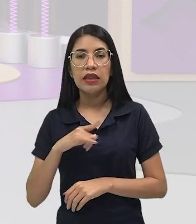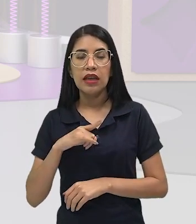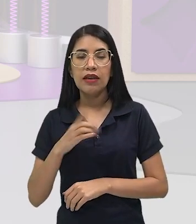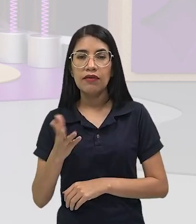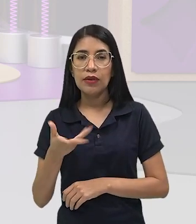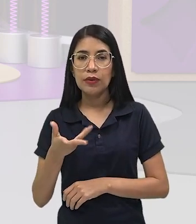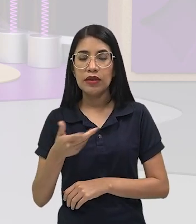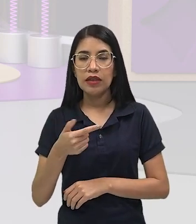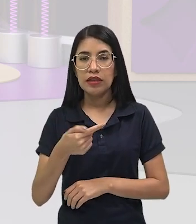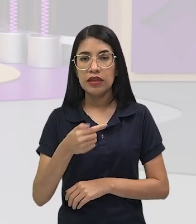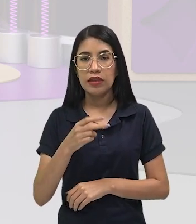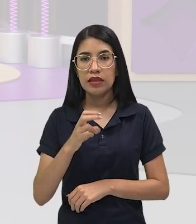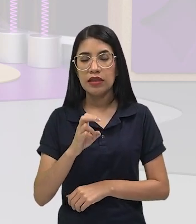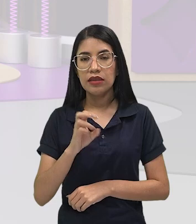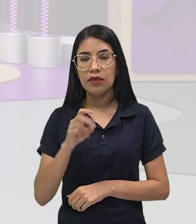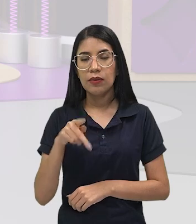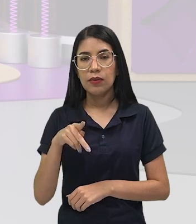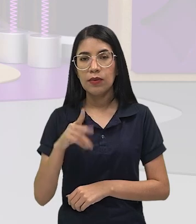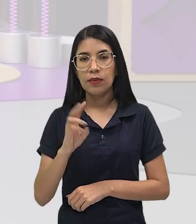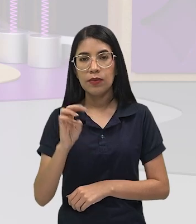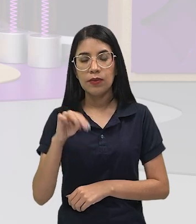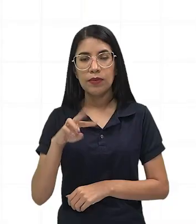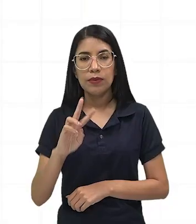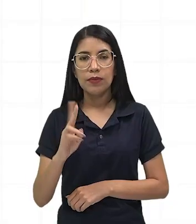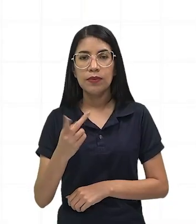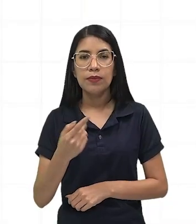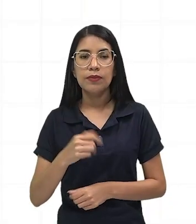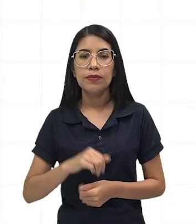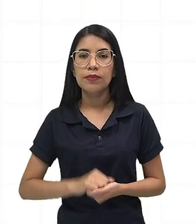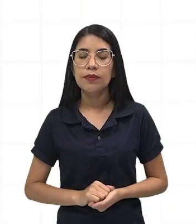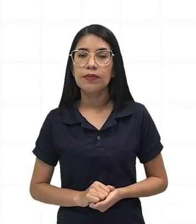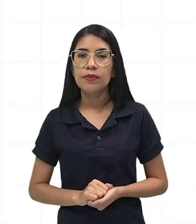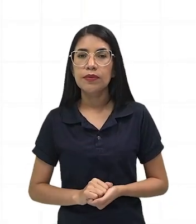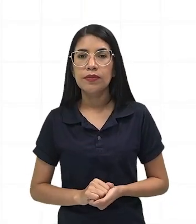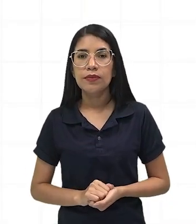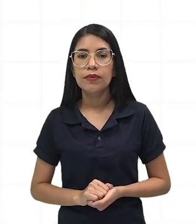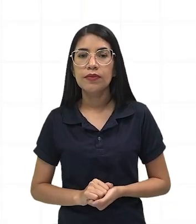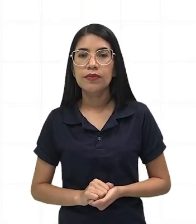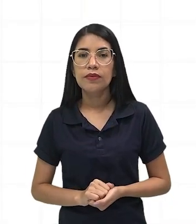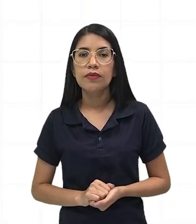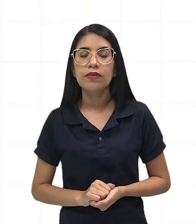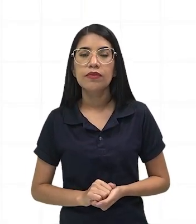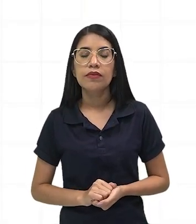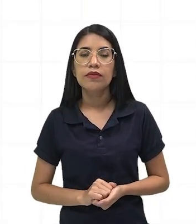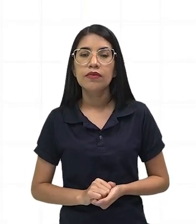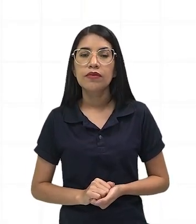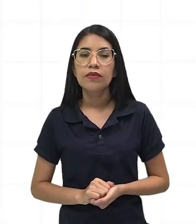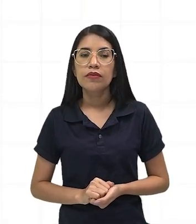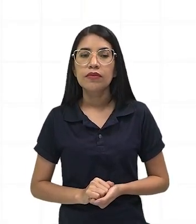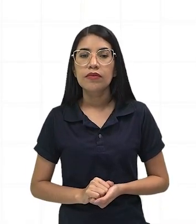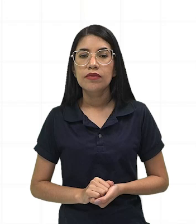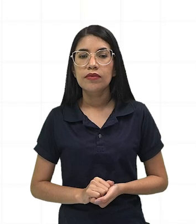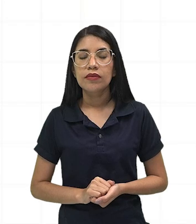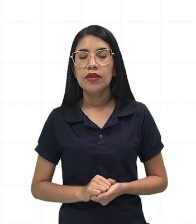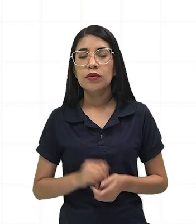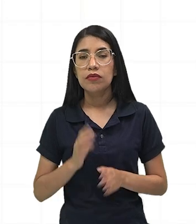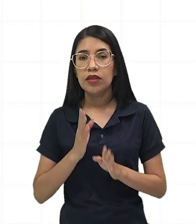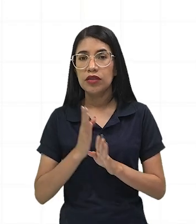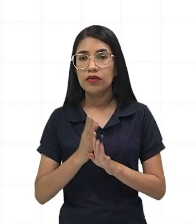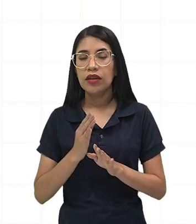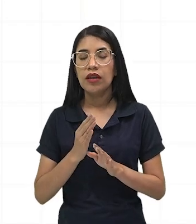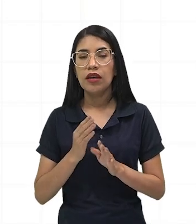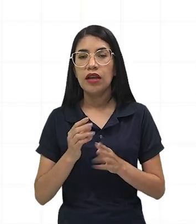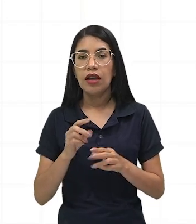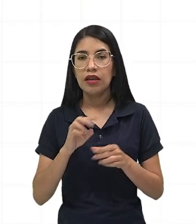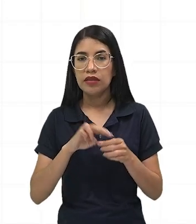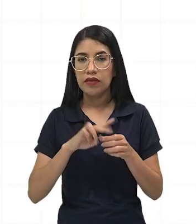eu estou a 75 km por hora. Beleza? Então vem comigo. Olha lá. Muito bem, olha. Então vamos. Já identifiquei lá. Então está